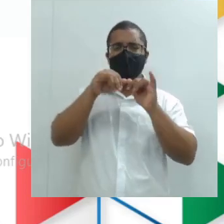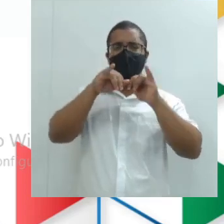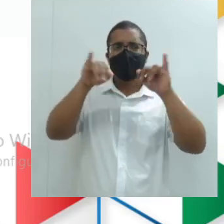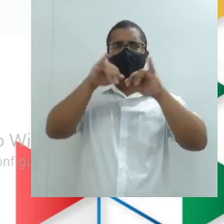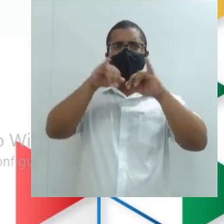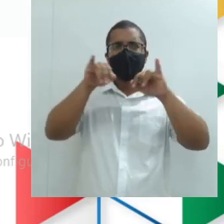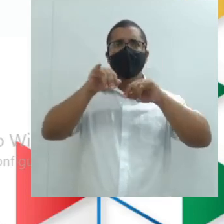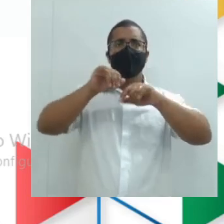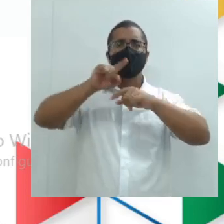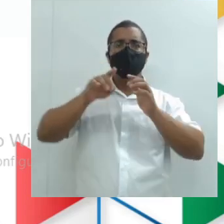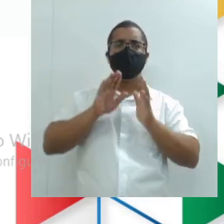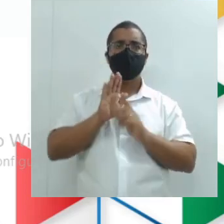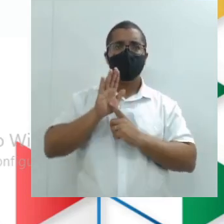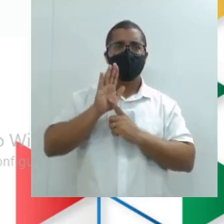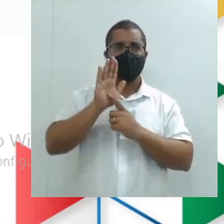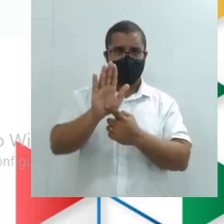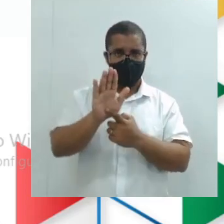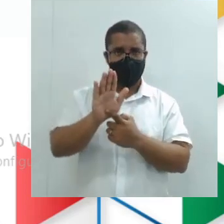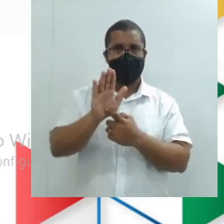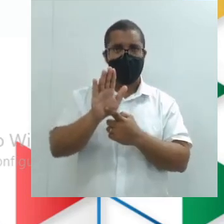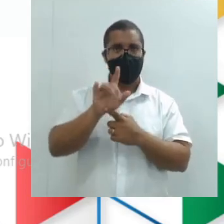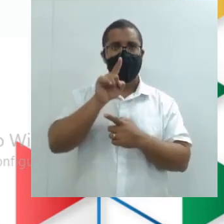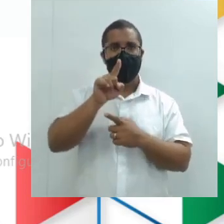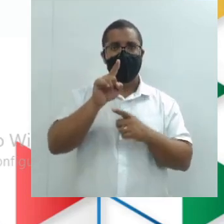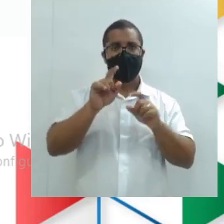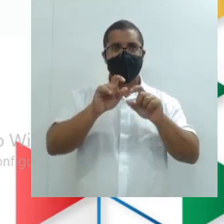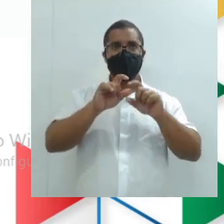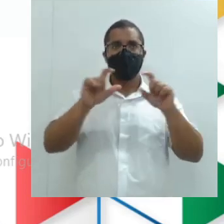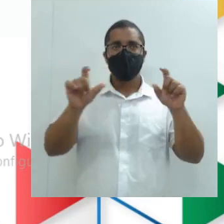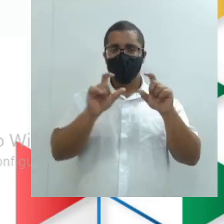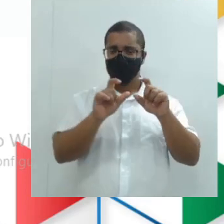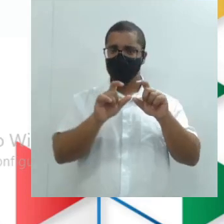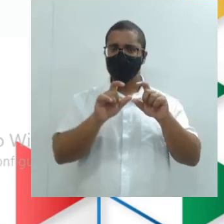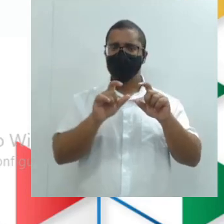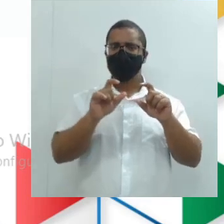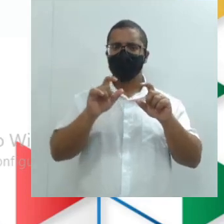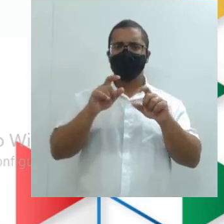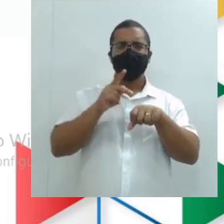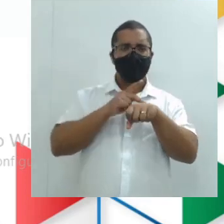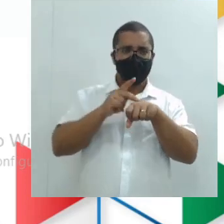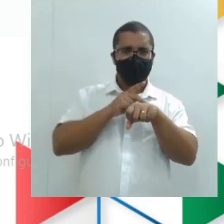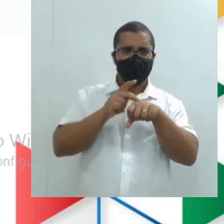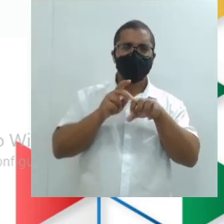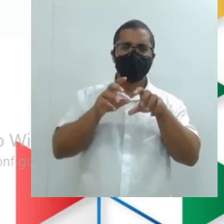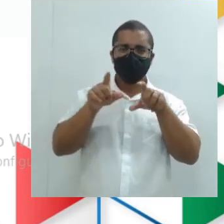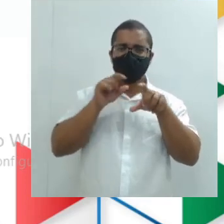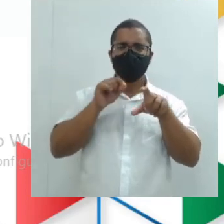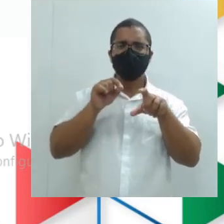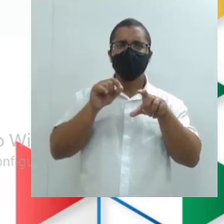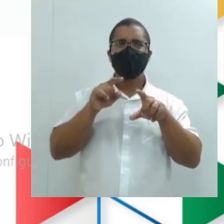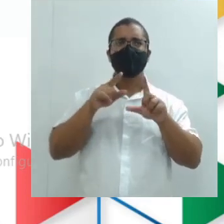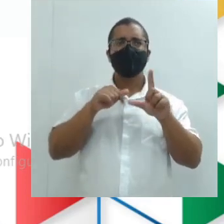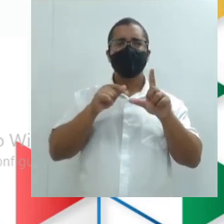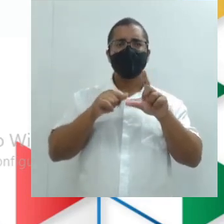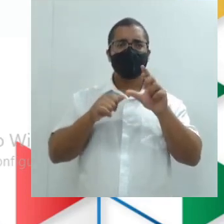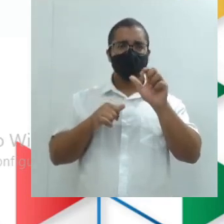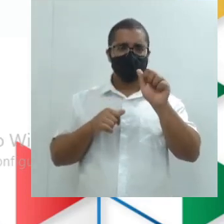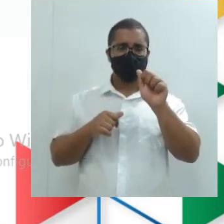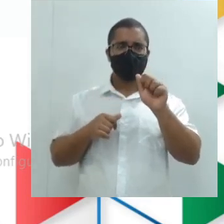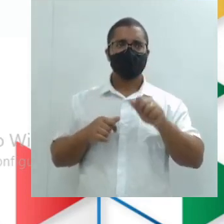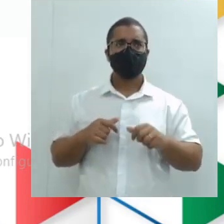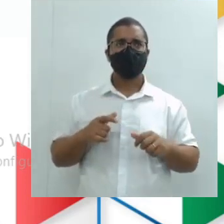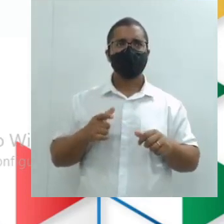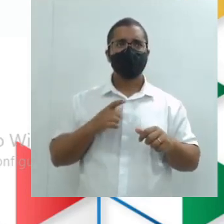e represente as partes destacadas dos números positivos e negativos. Item A. A fossa